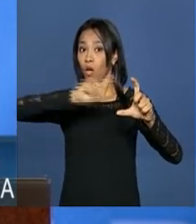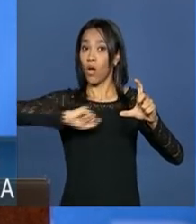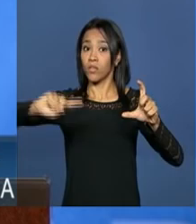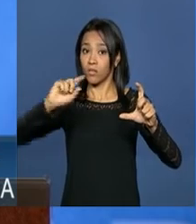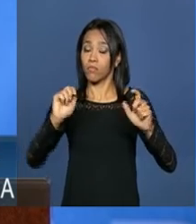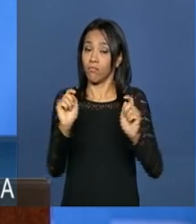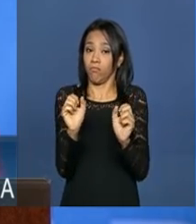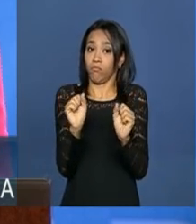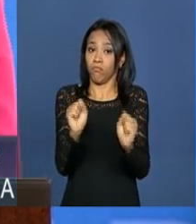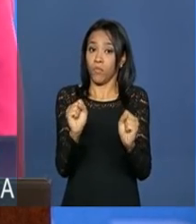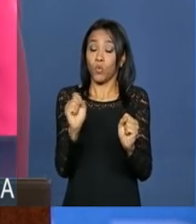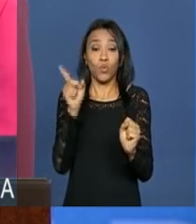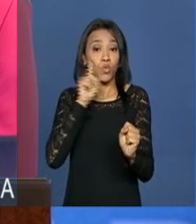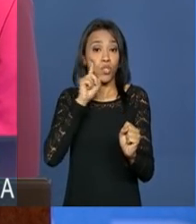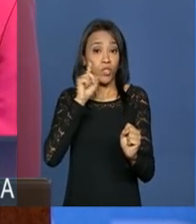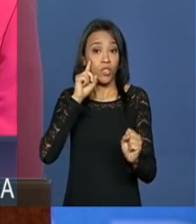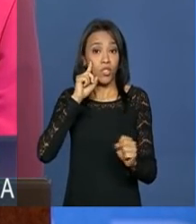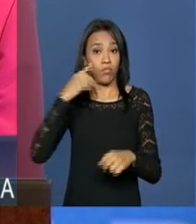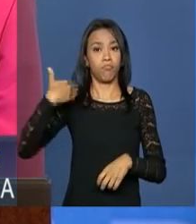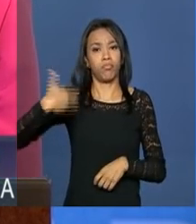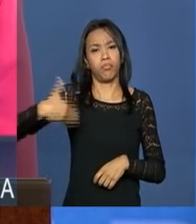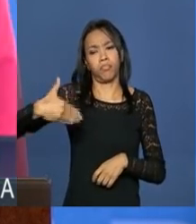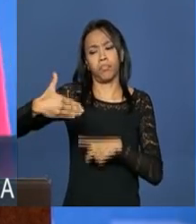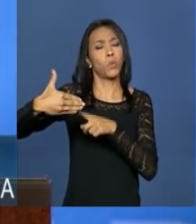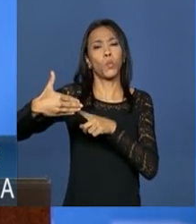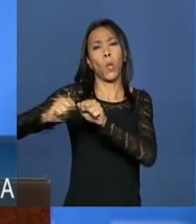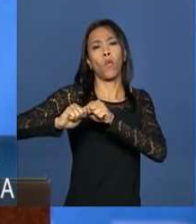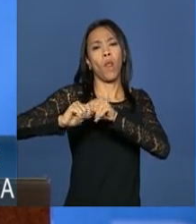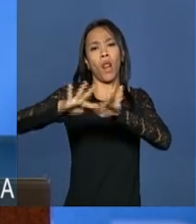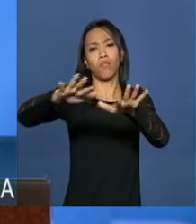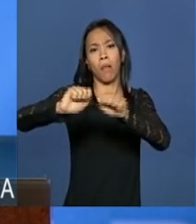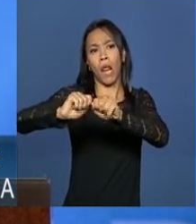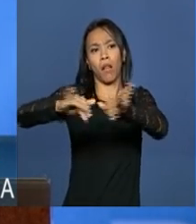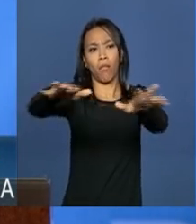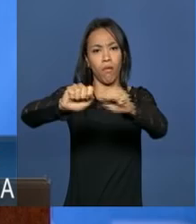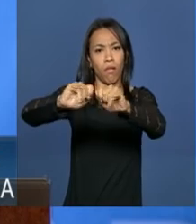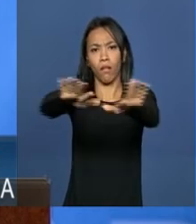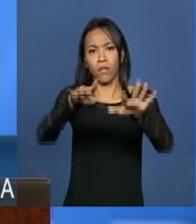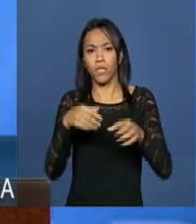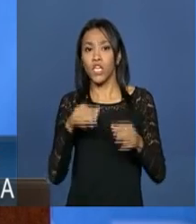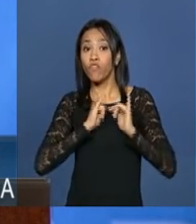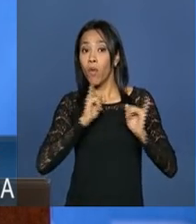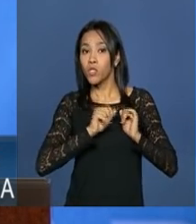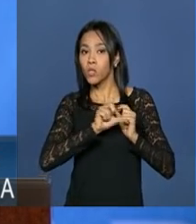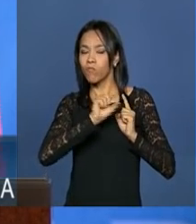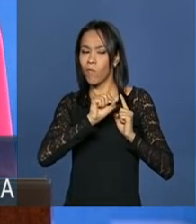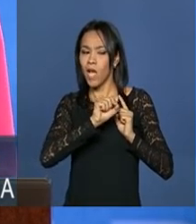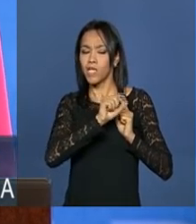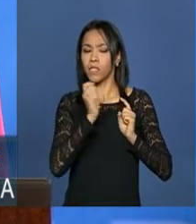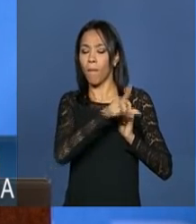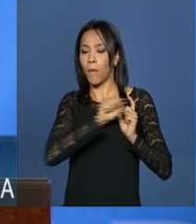ter nos próximos dias muitos vazamentos oportunistas e seletivos.